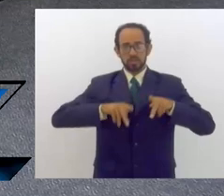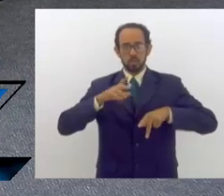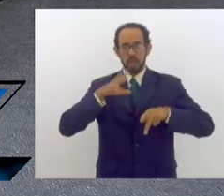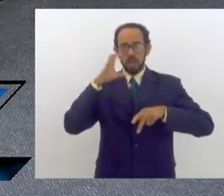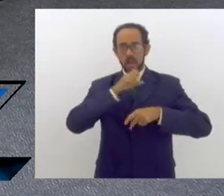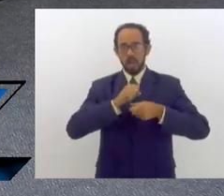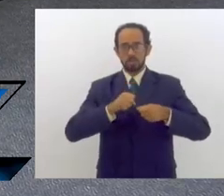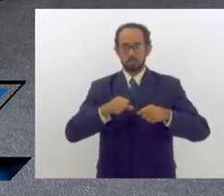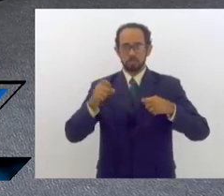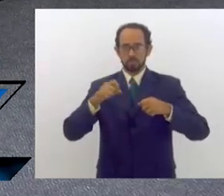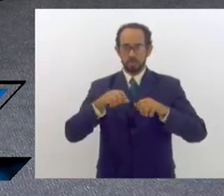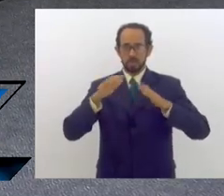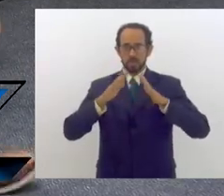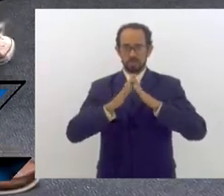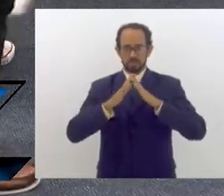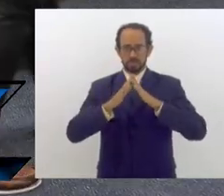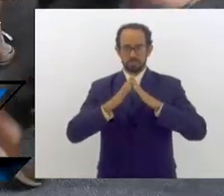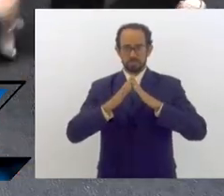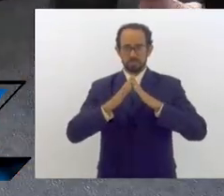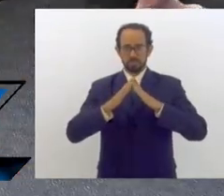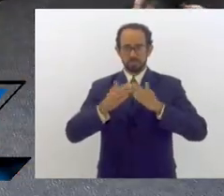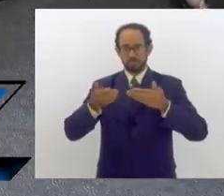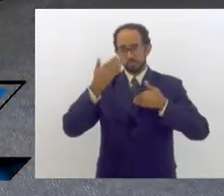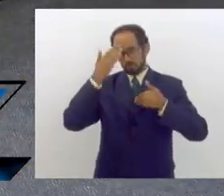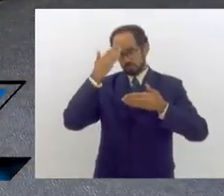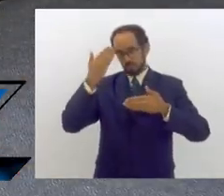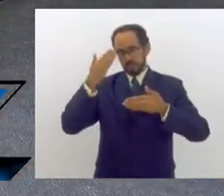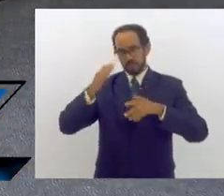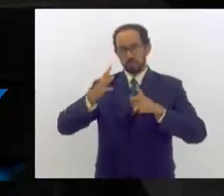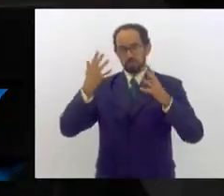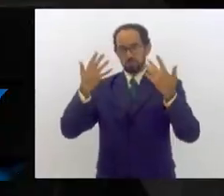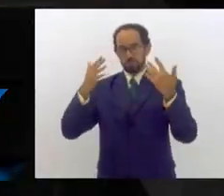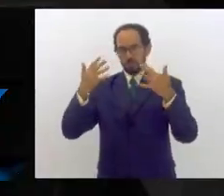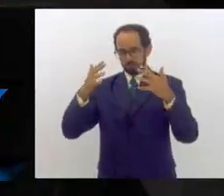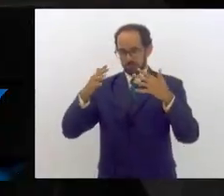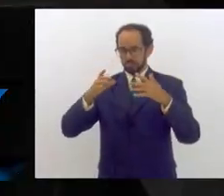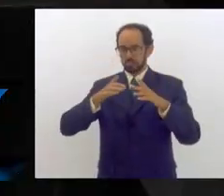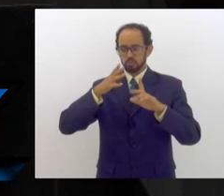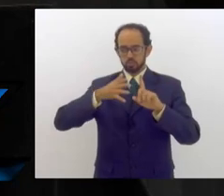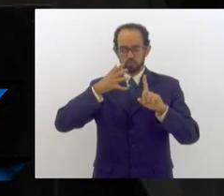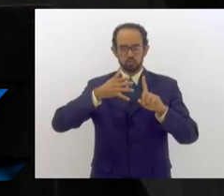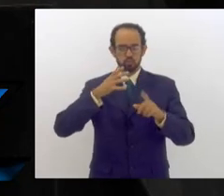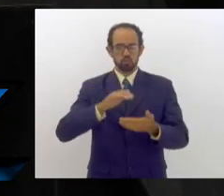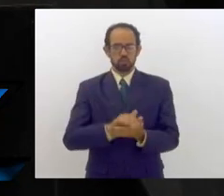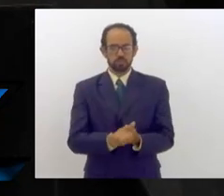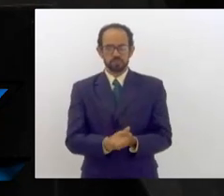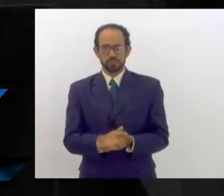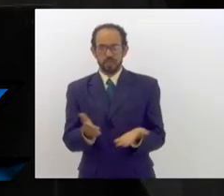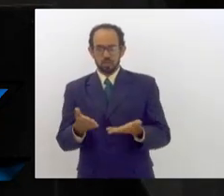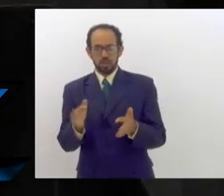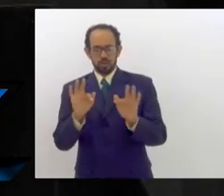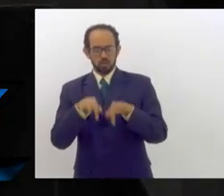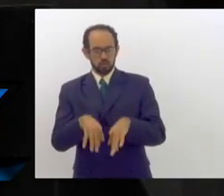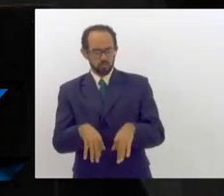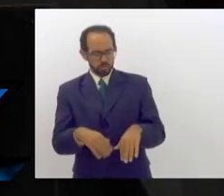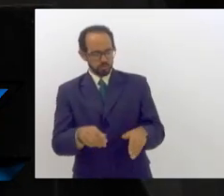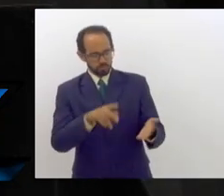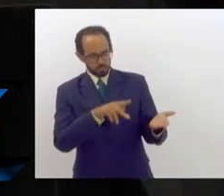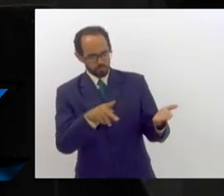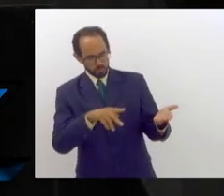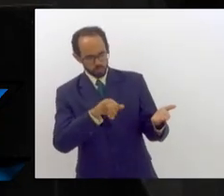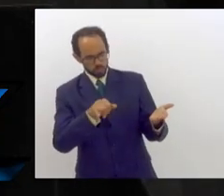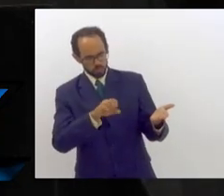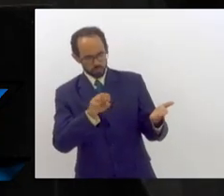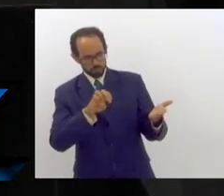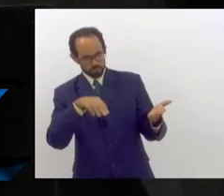muito obrigado pela parte e parabenizo o seu discurso obrigado pela paz do Senhor só concluindo Professor José